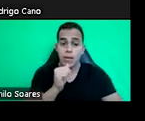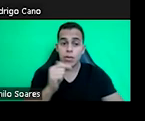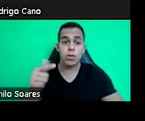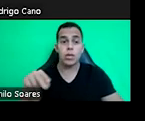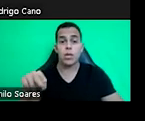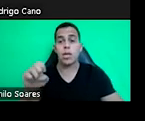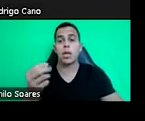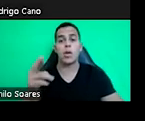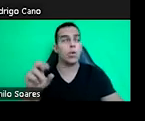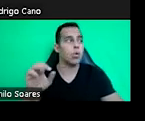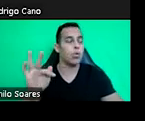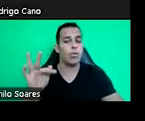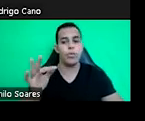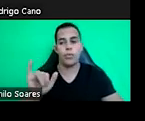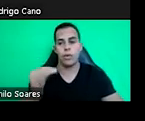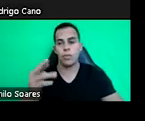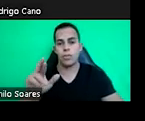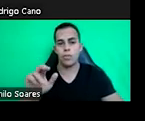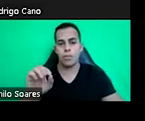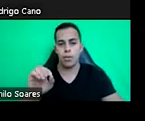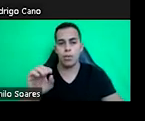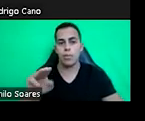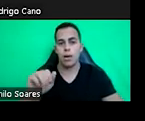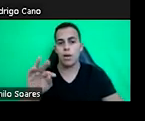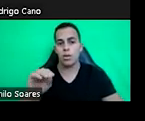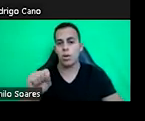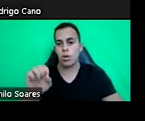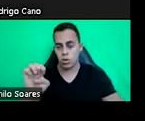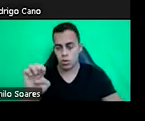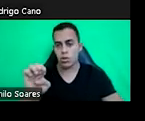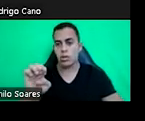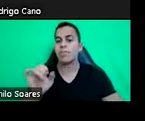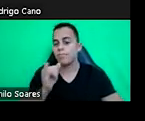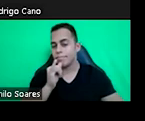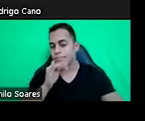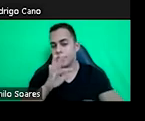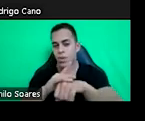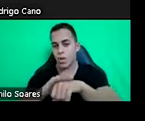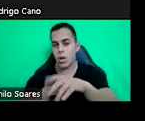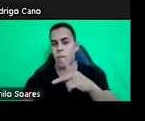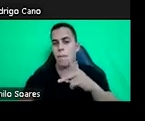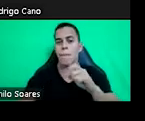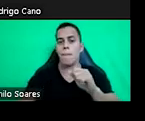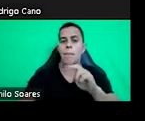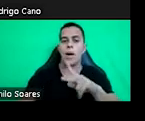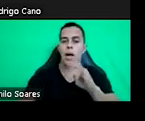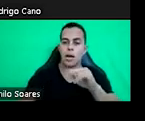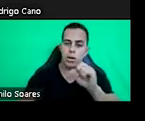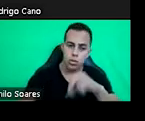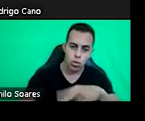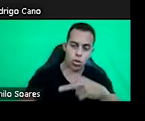neurofibromatose multifatorial. Quando a gente olha para doença de Parkinson, obesidade, a gente tem os